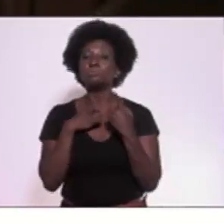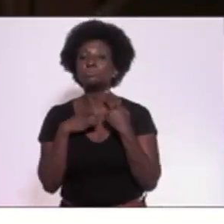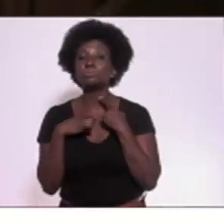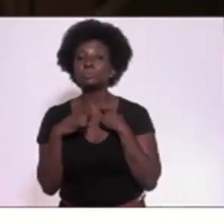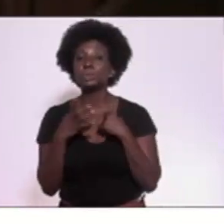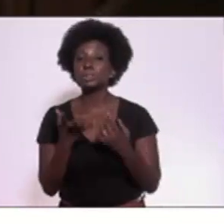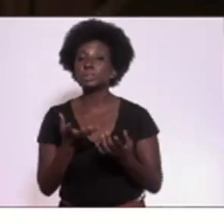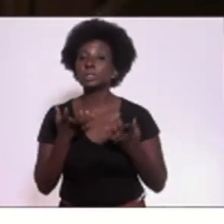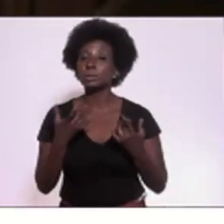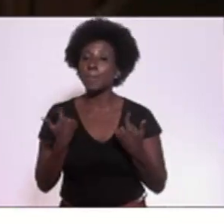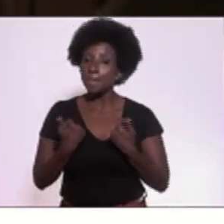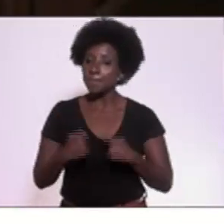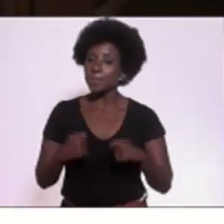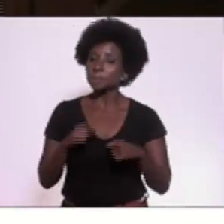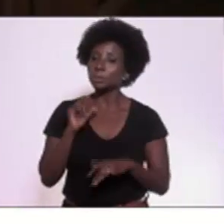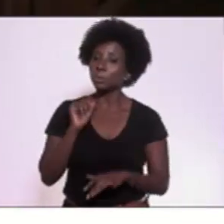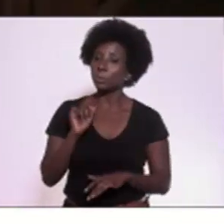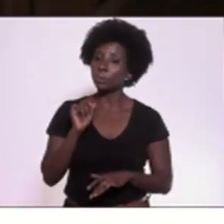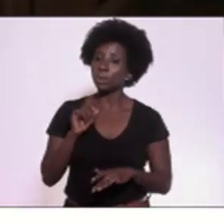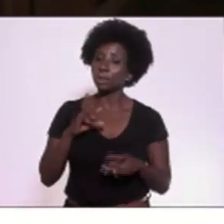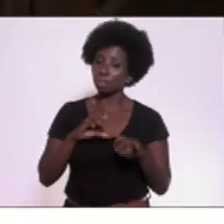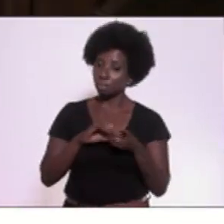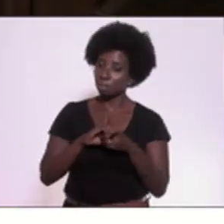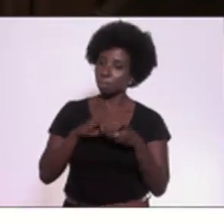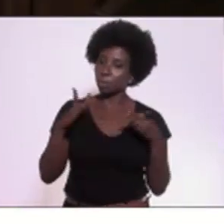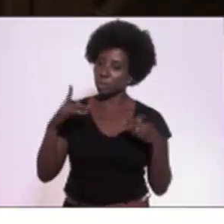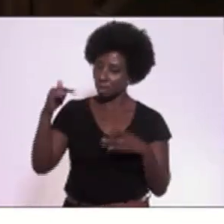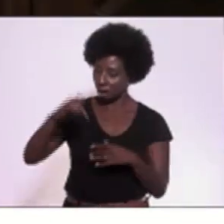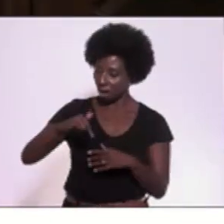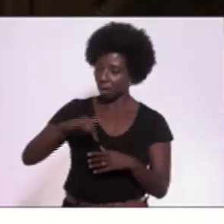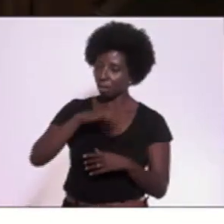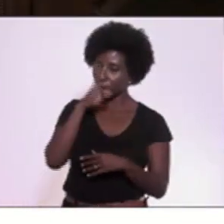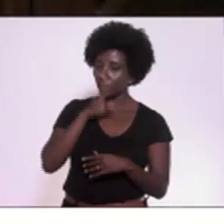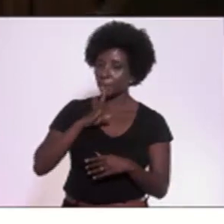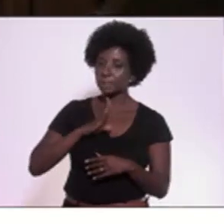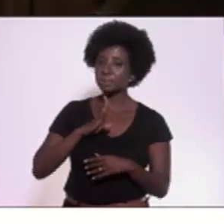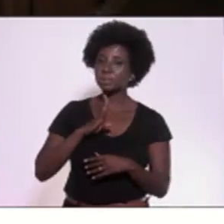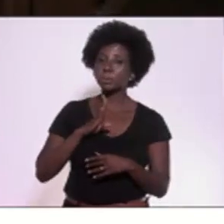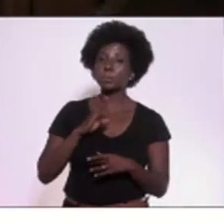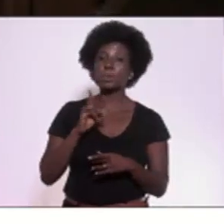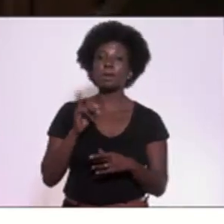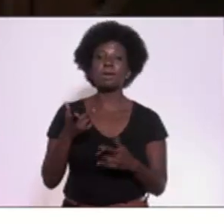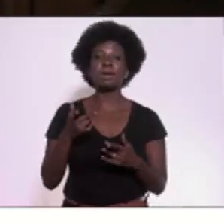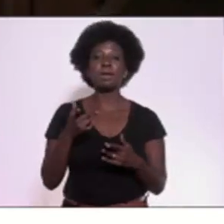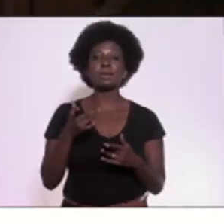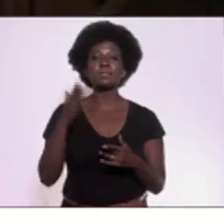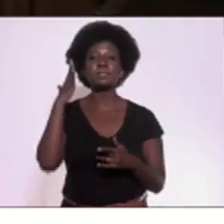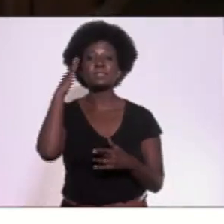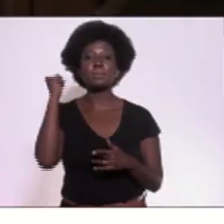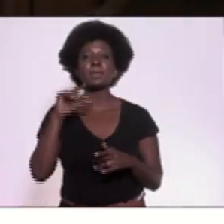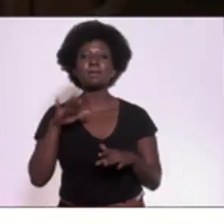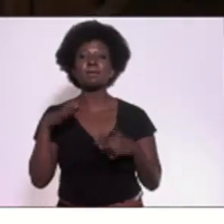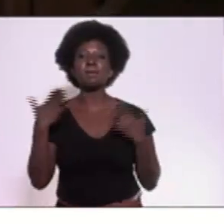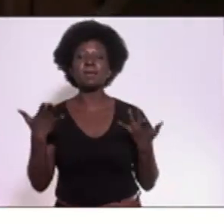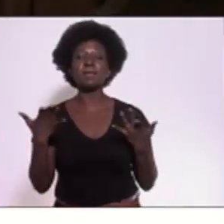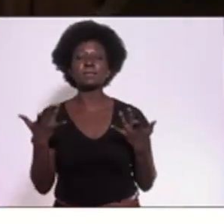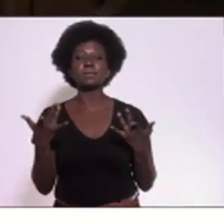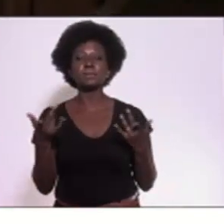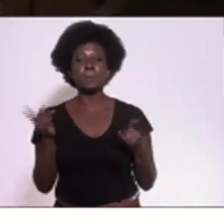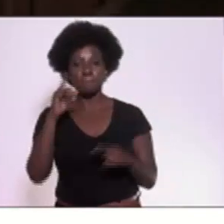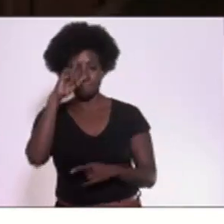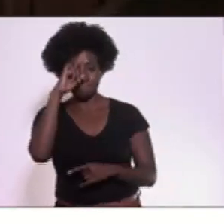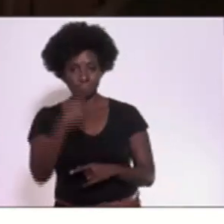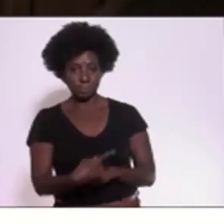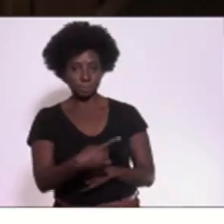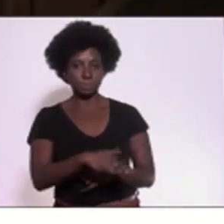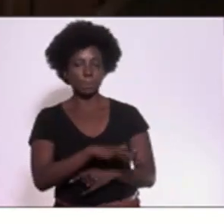para a democracia no Brasil é exatamente saber quem mandou matar Marielle Franco e que